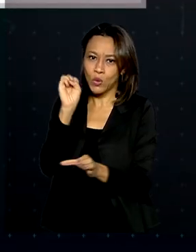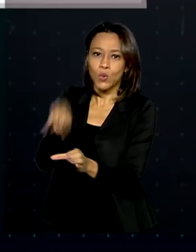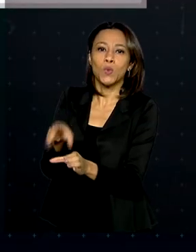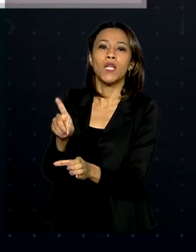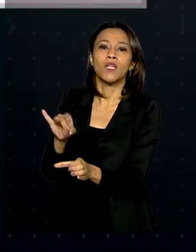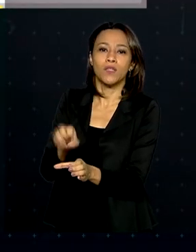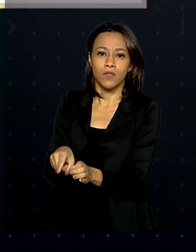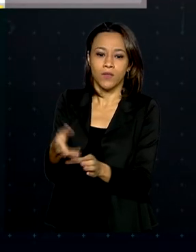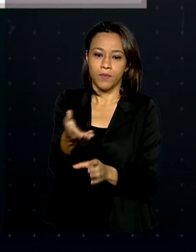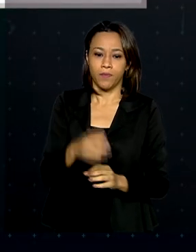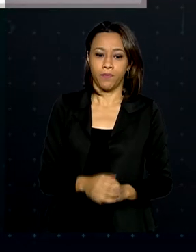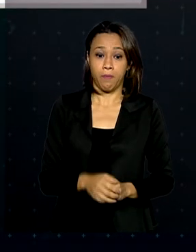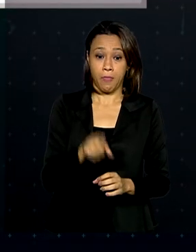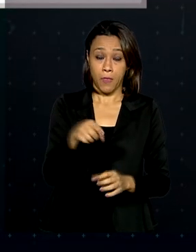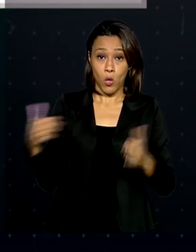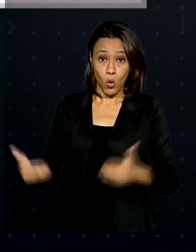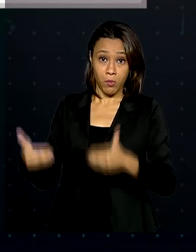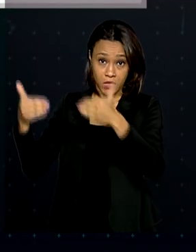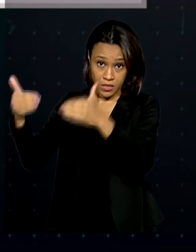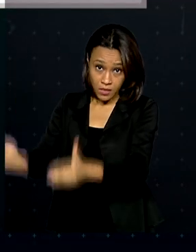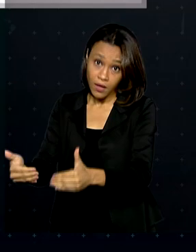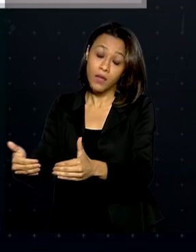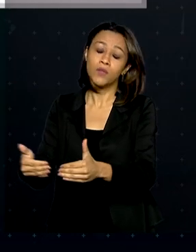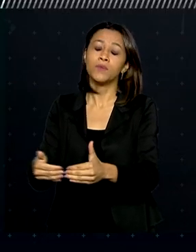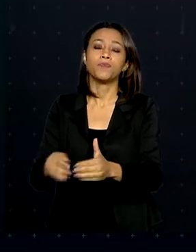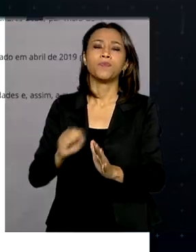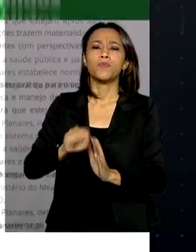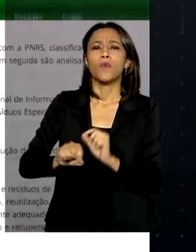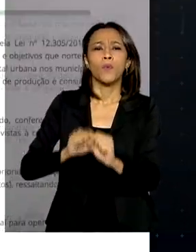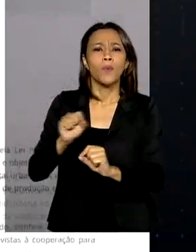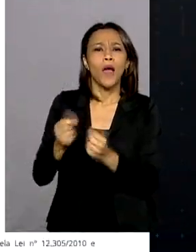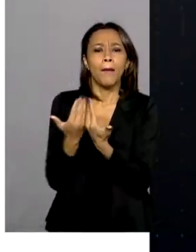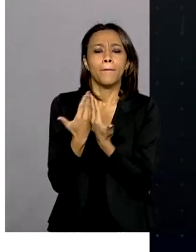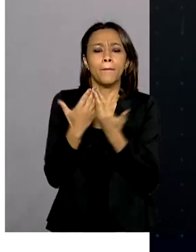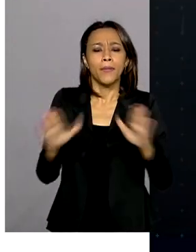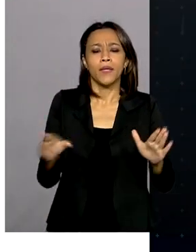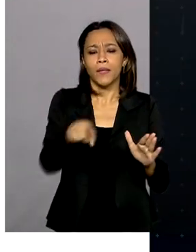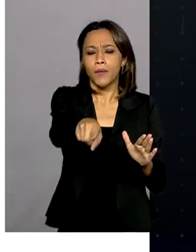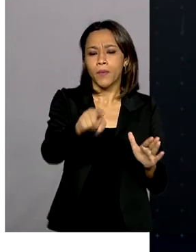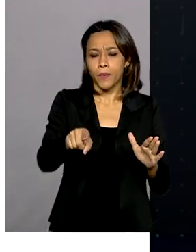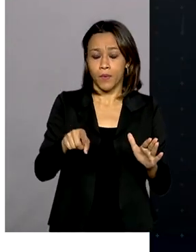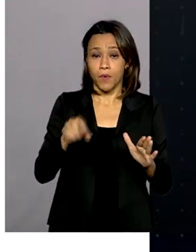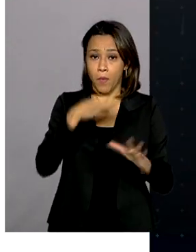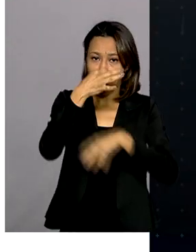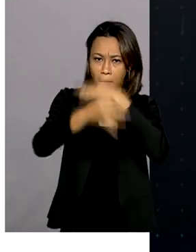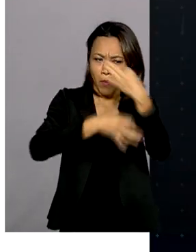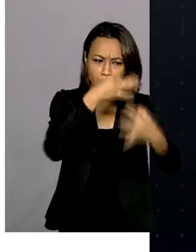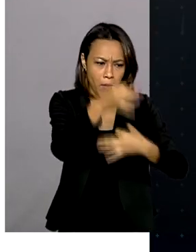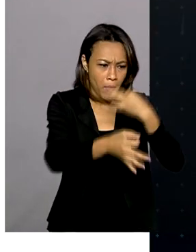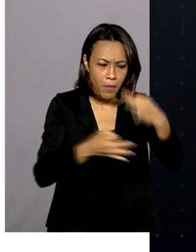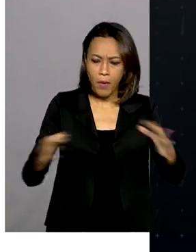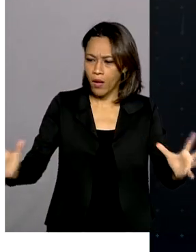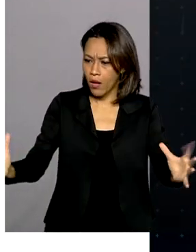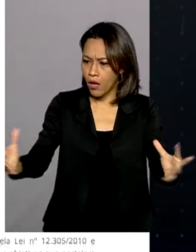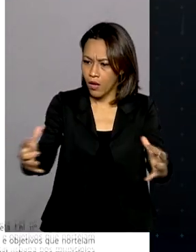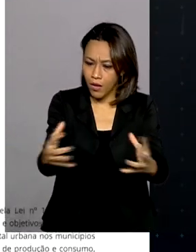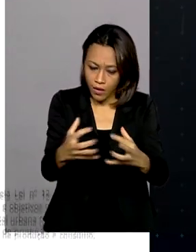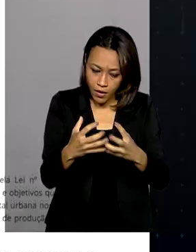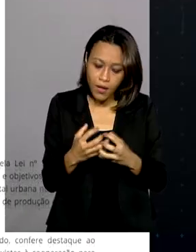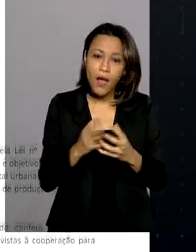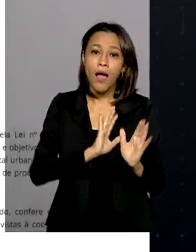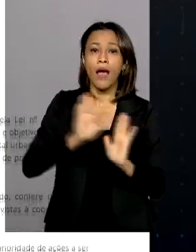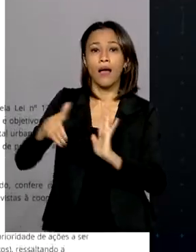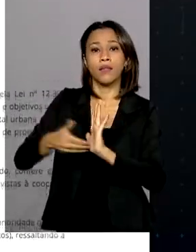Ministério do meio ambiente abriu uma consulta pública que está disponível para receber contribuições